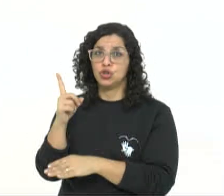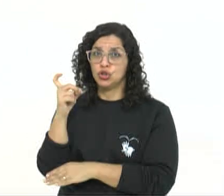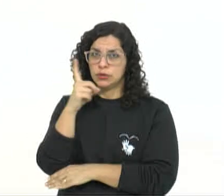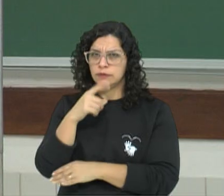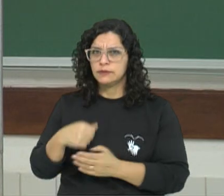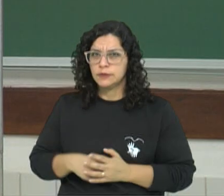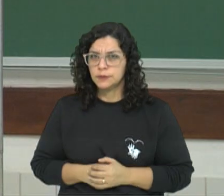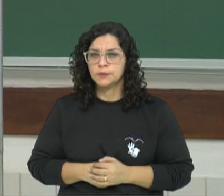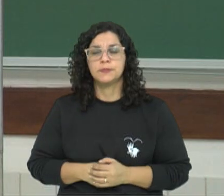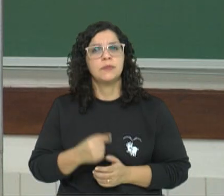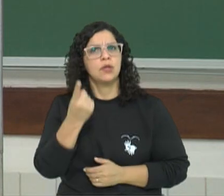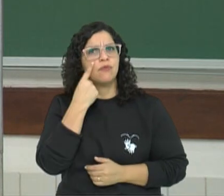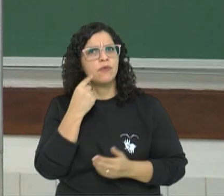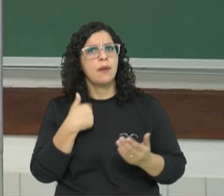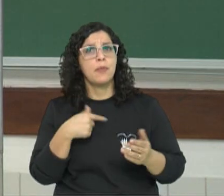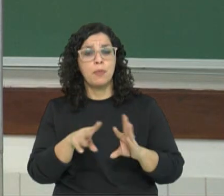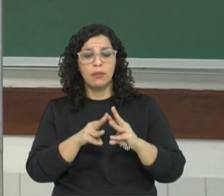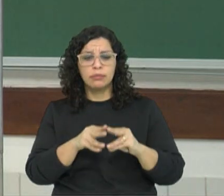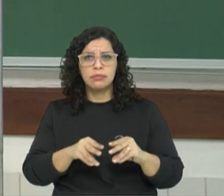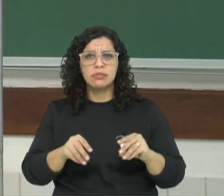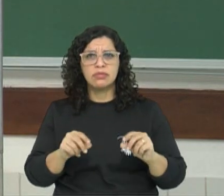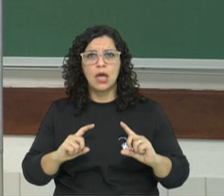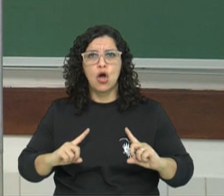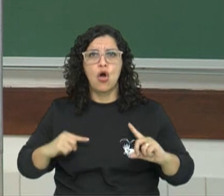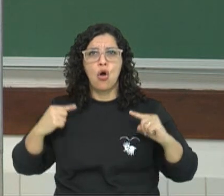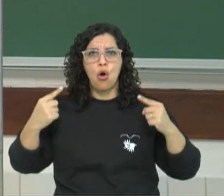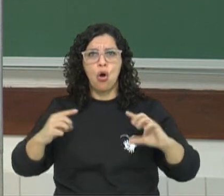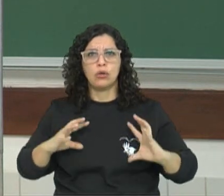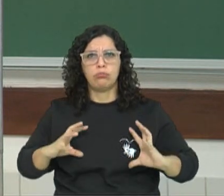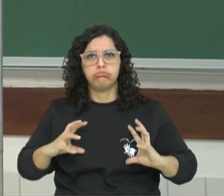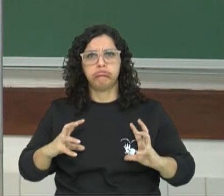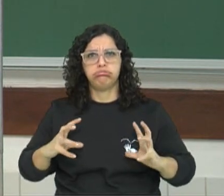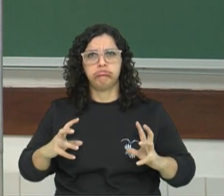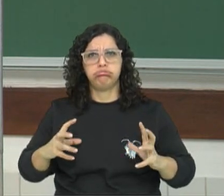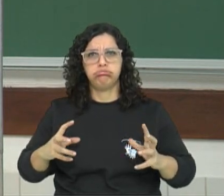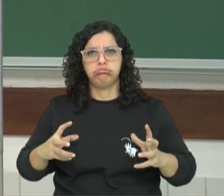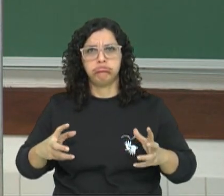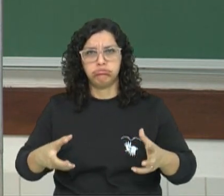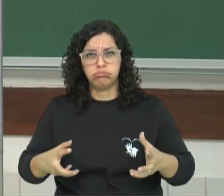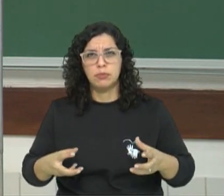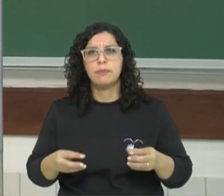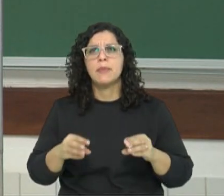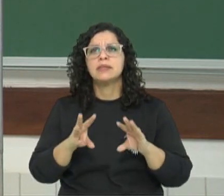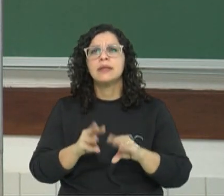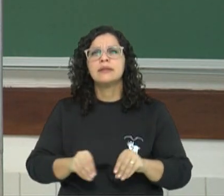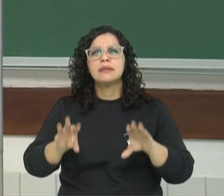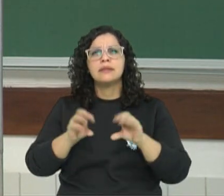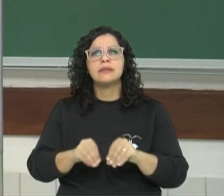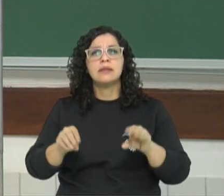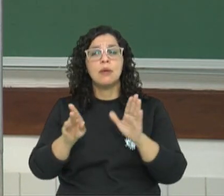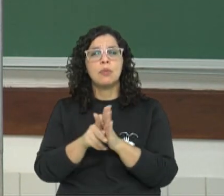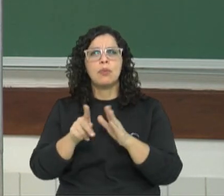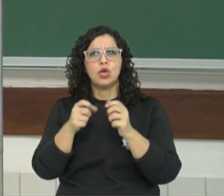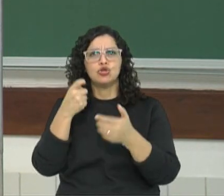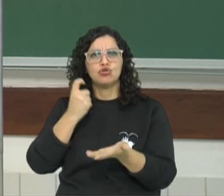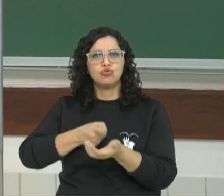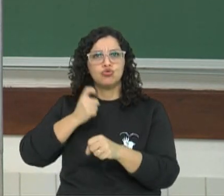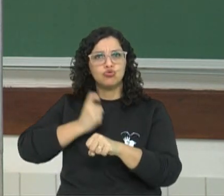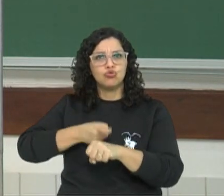veja, né, o que acontece com a compactação do solo? Quando você compacta o solo, você deixa ele menos fofo, né? Isso significa que ele será